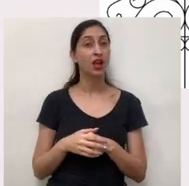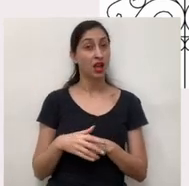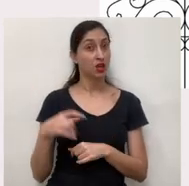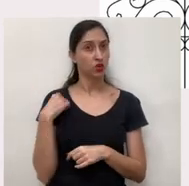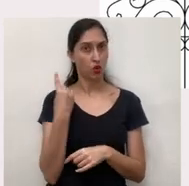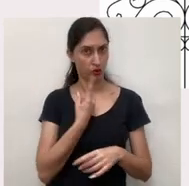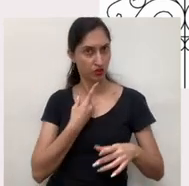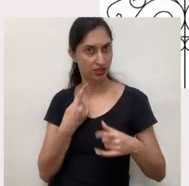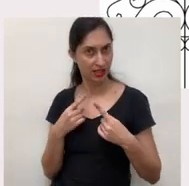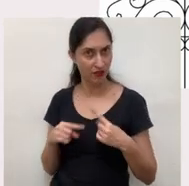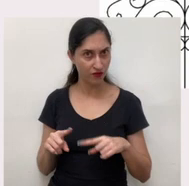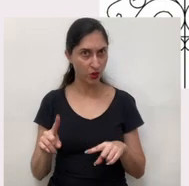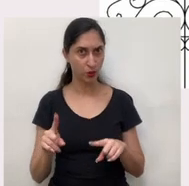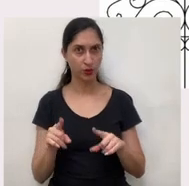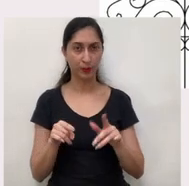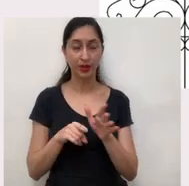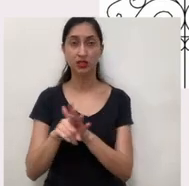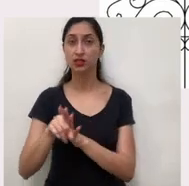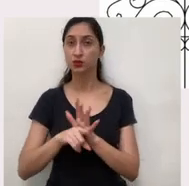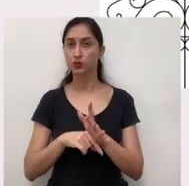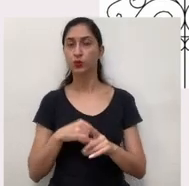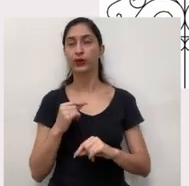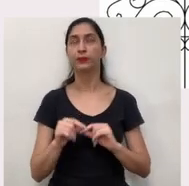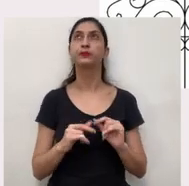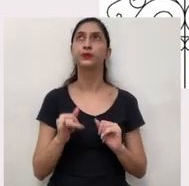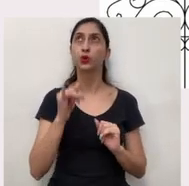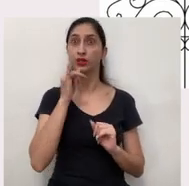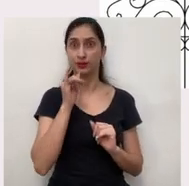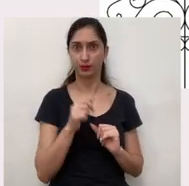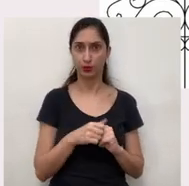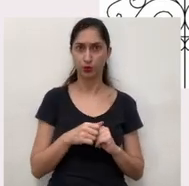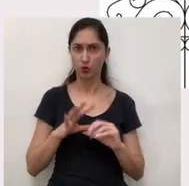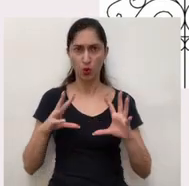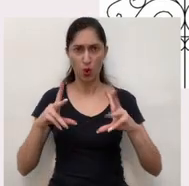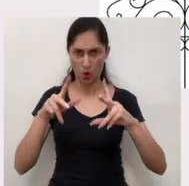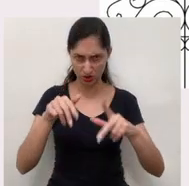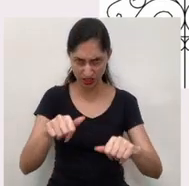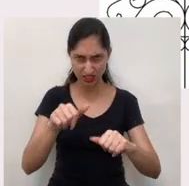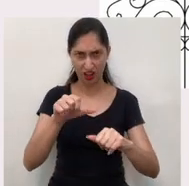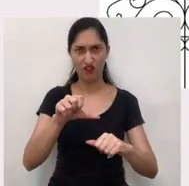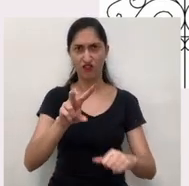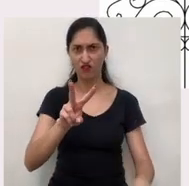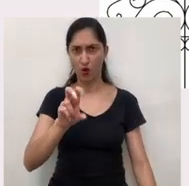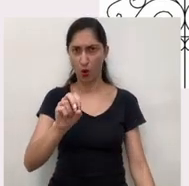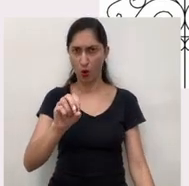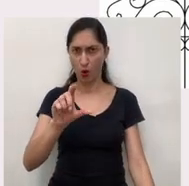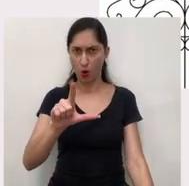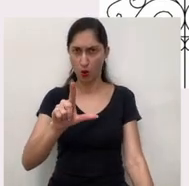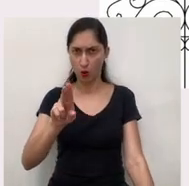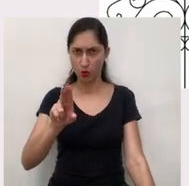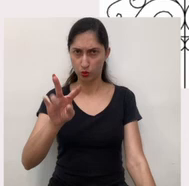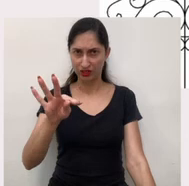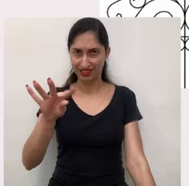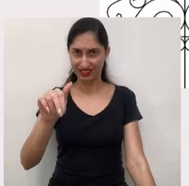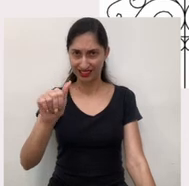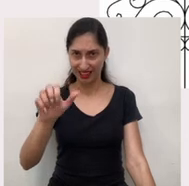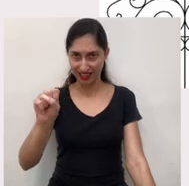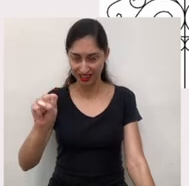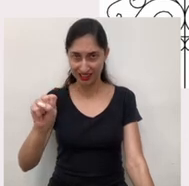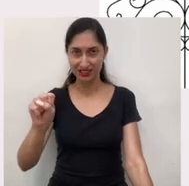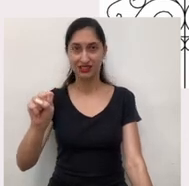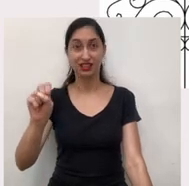na pesquisa, que foi assim, bom, então todas as volutas em S, se a voluta em S